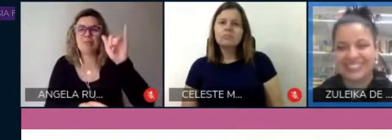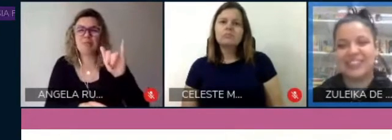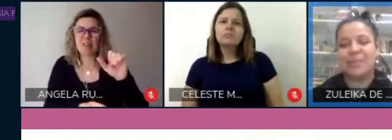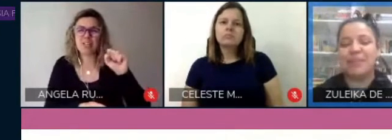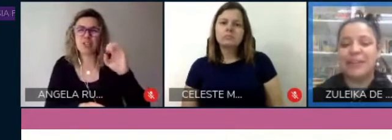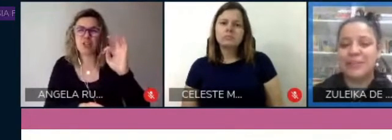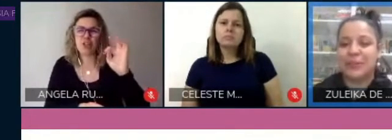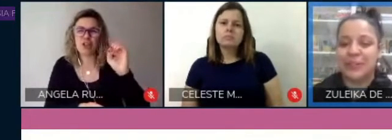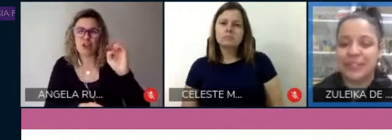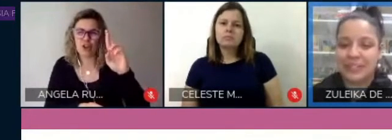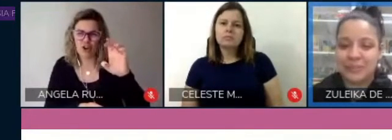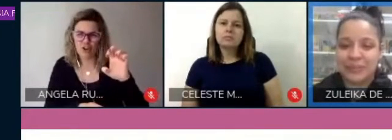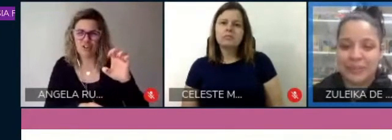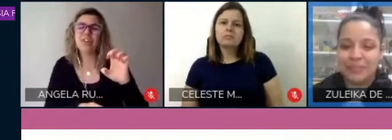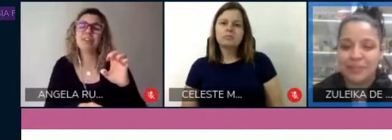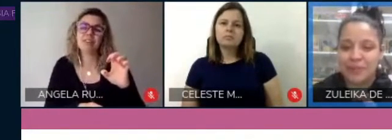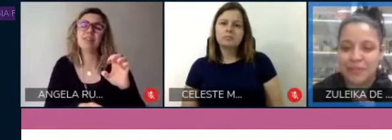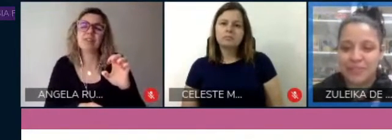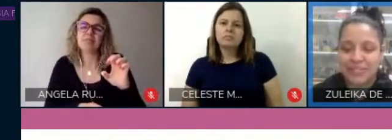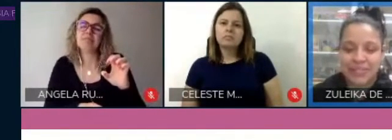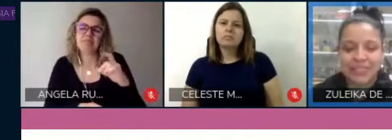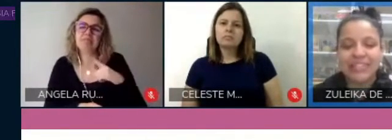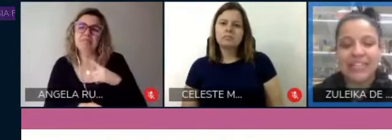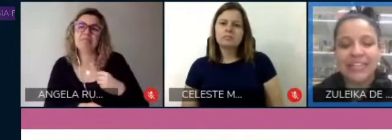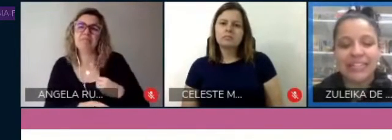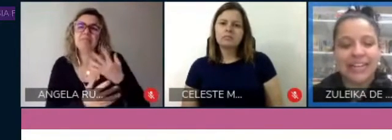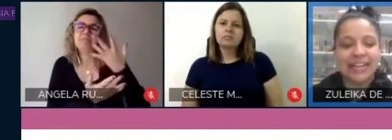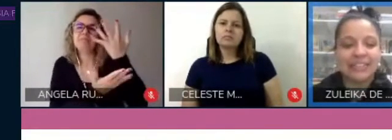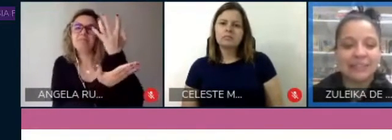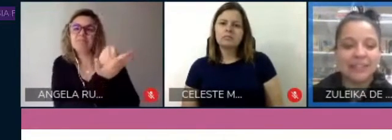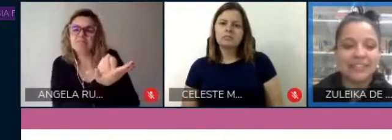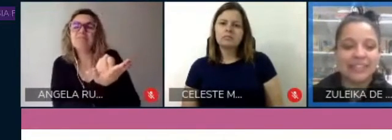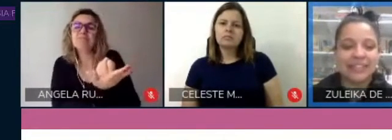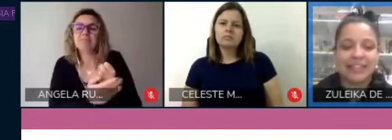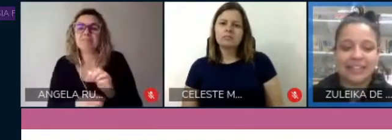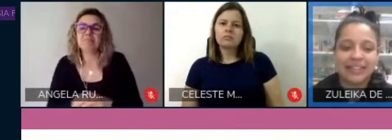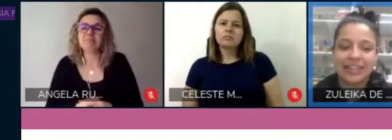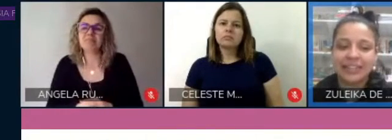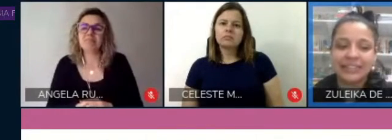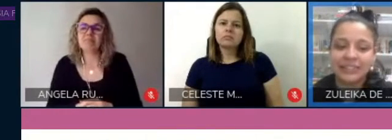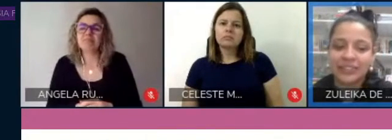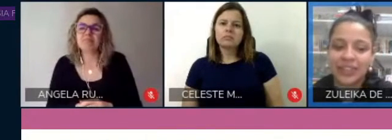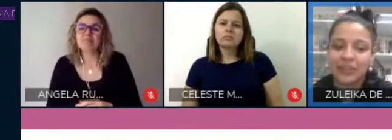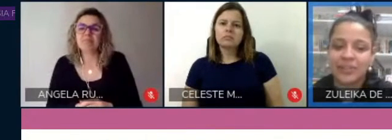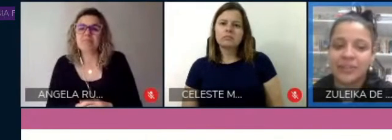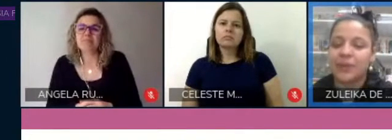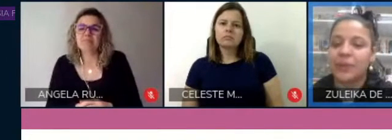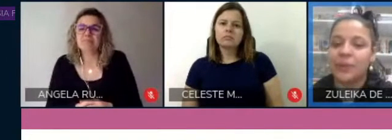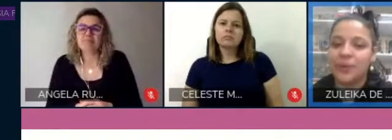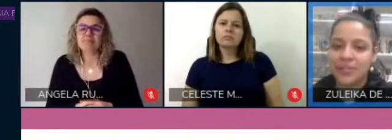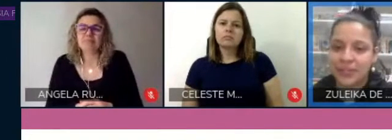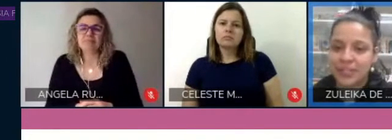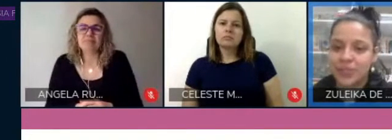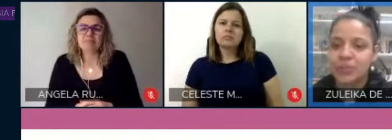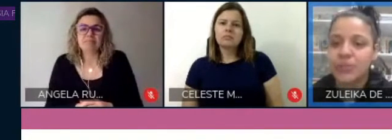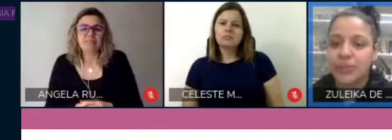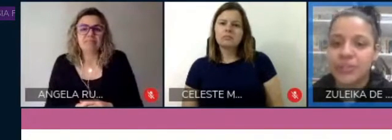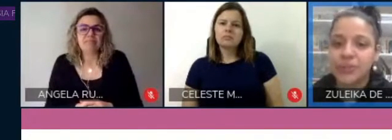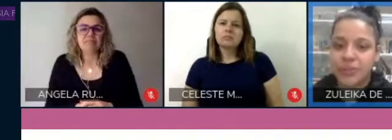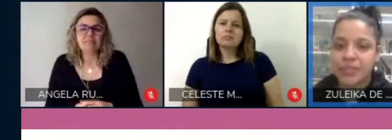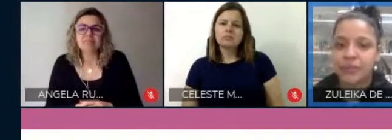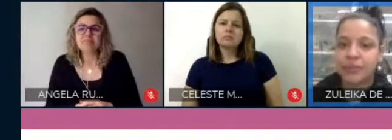É, isso. Na Play Store tá disponível, eu posso fazer. Tá, e também tá, e ali o que a Luísa colocou são